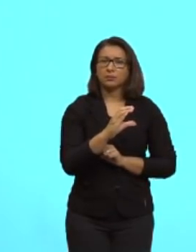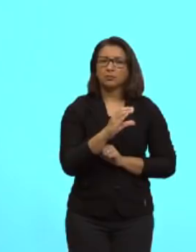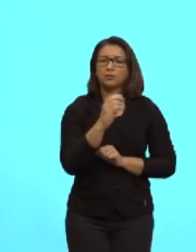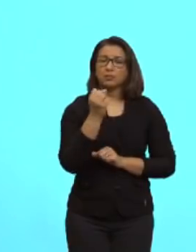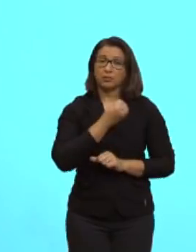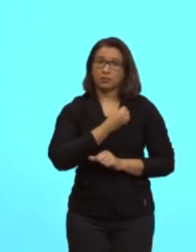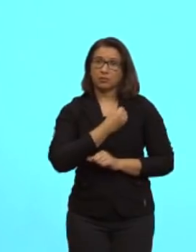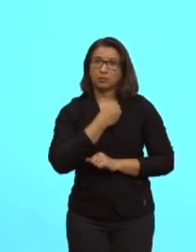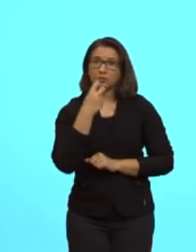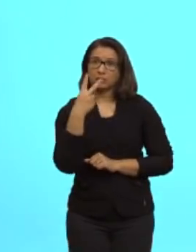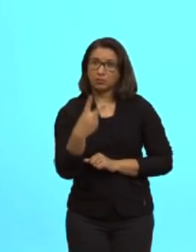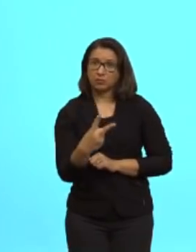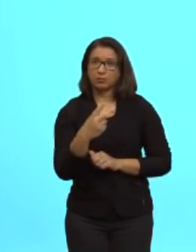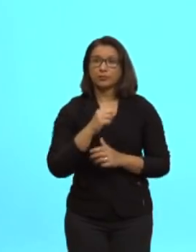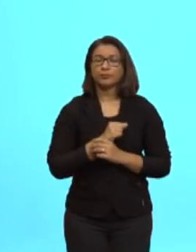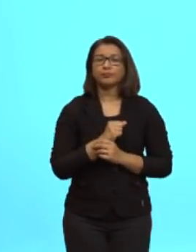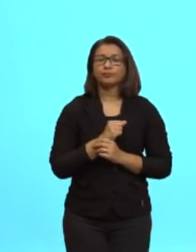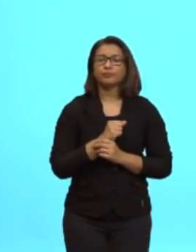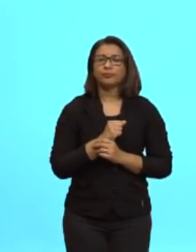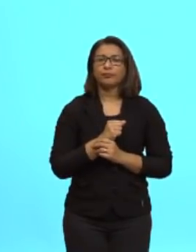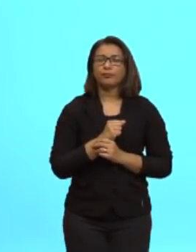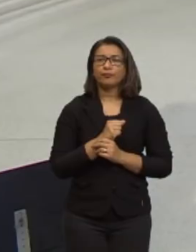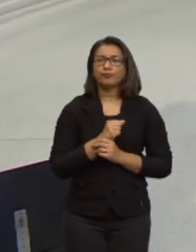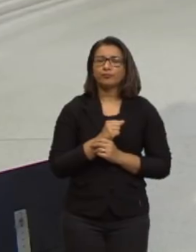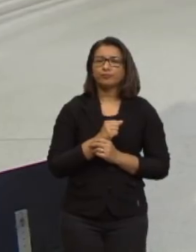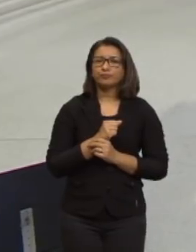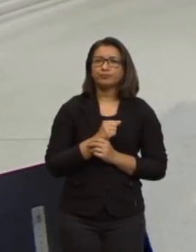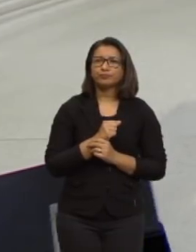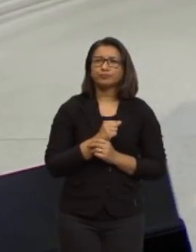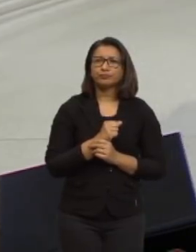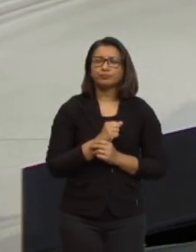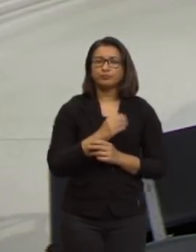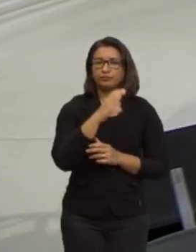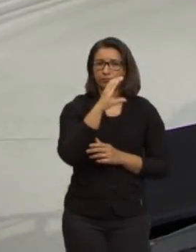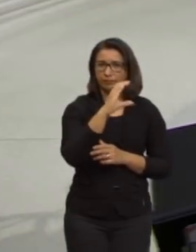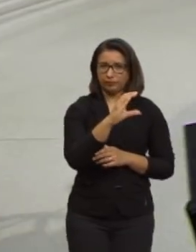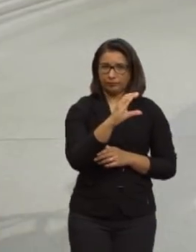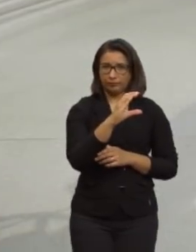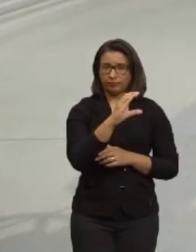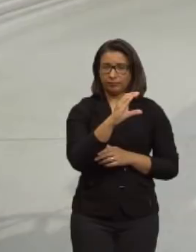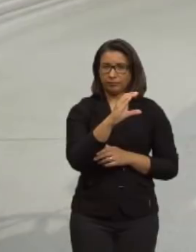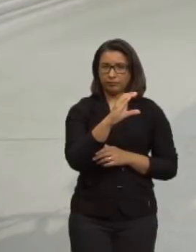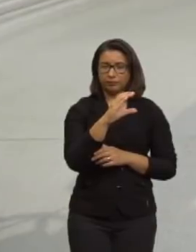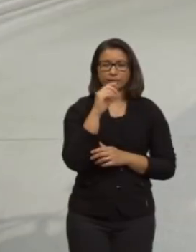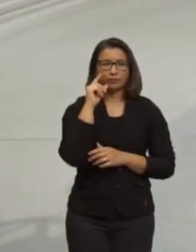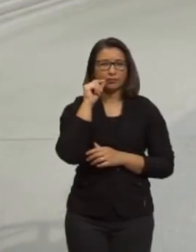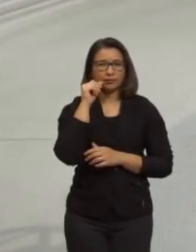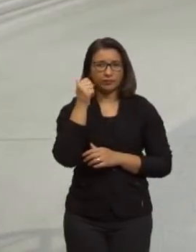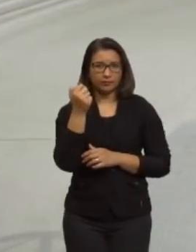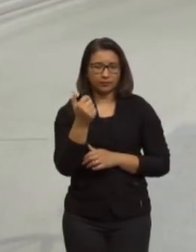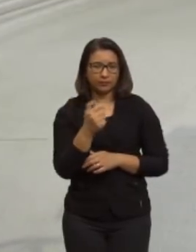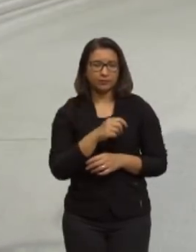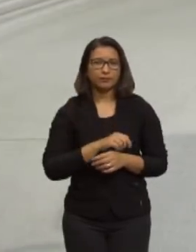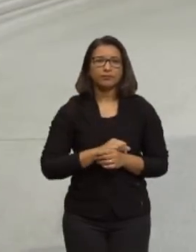tem carbono grafita do lado que a gente tão mal carbono grafitar